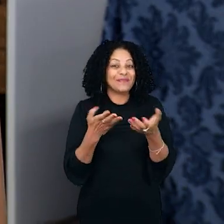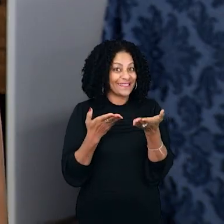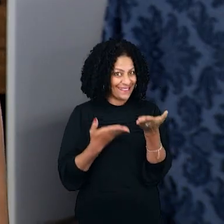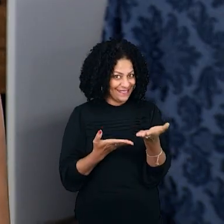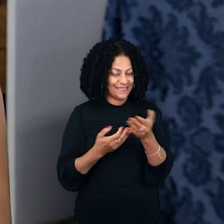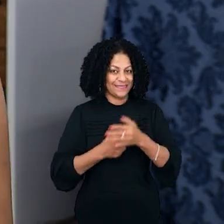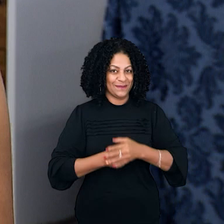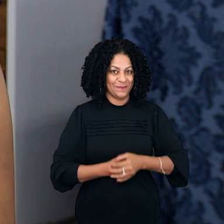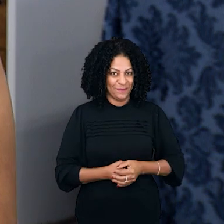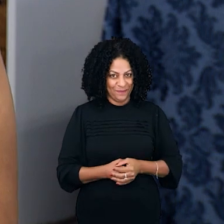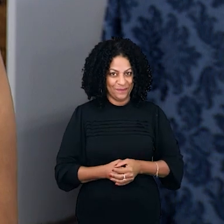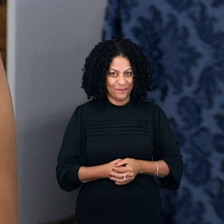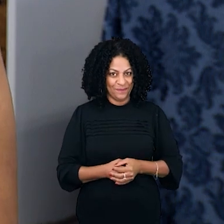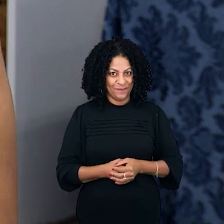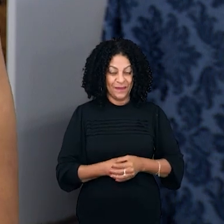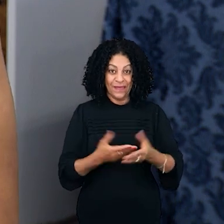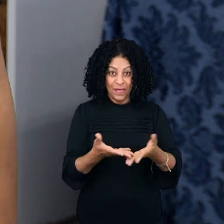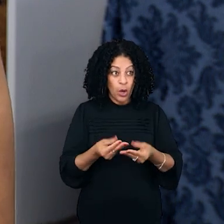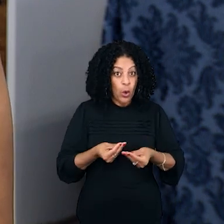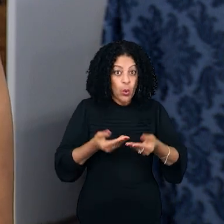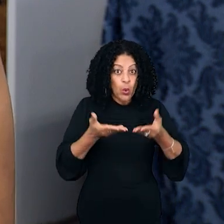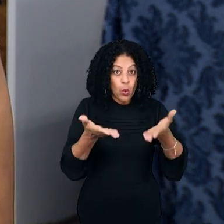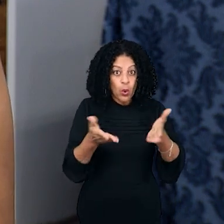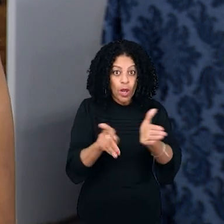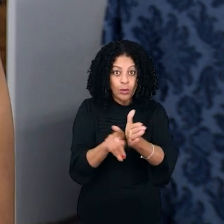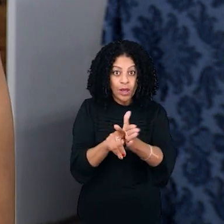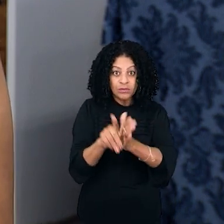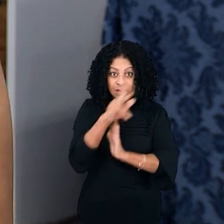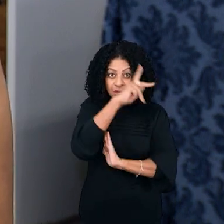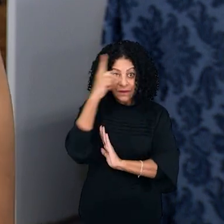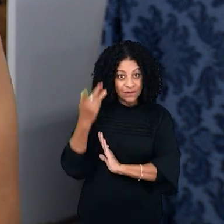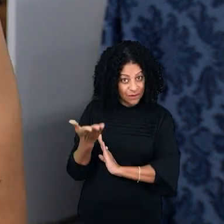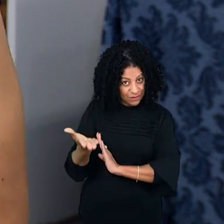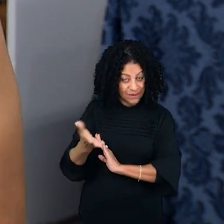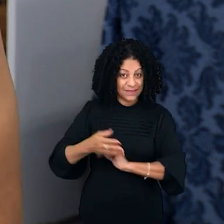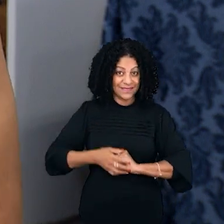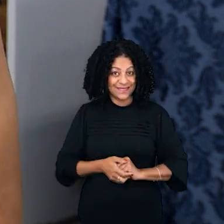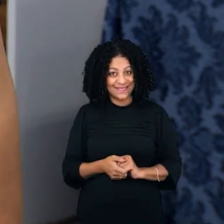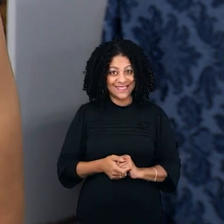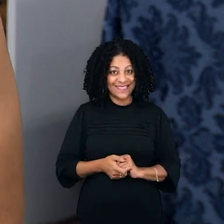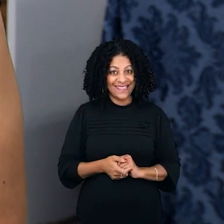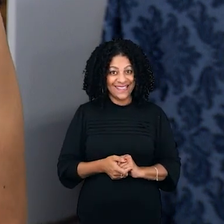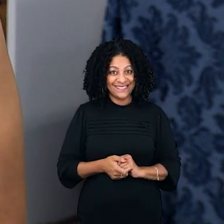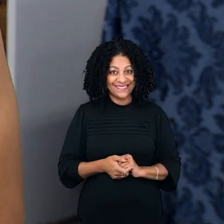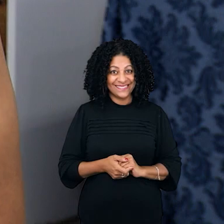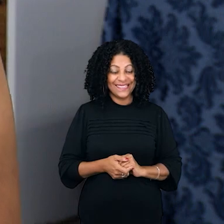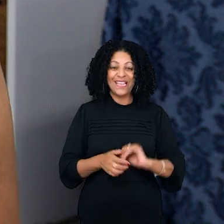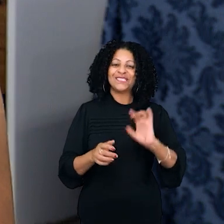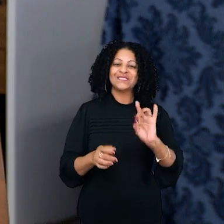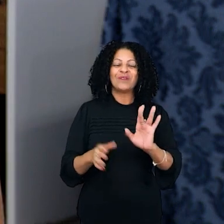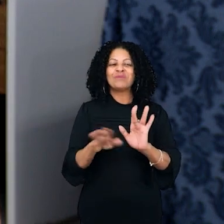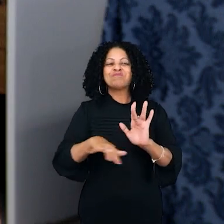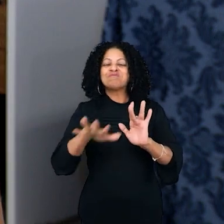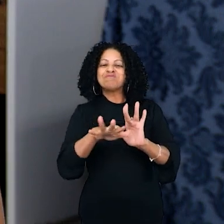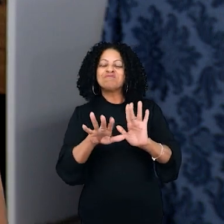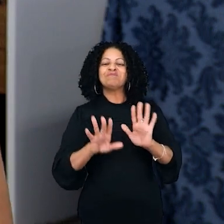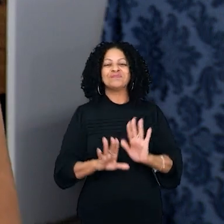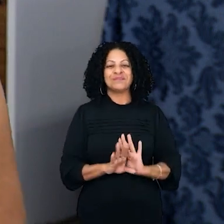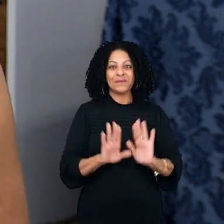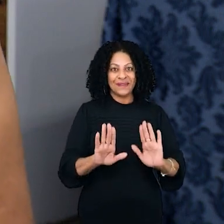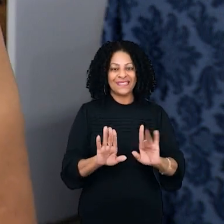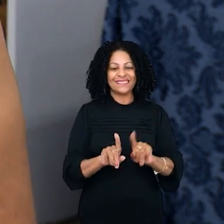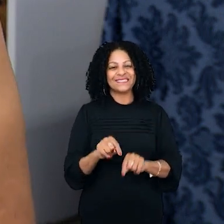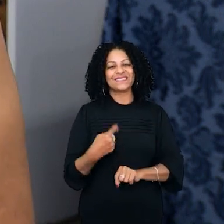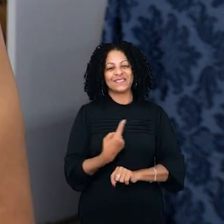tema e colocou à disposição dos servidores, pessoas, no caso éramos só a Caterina e